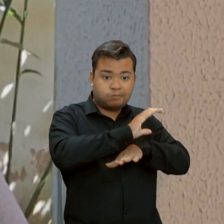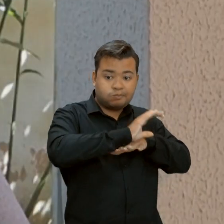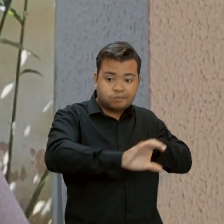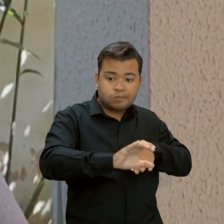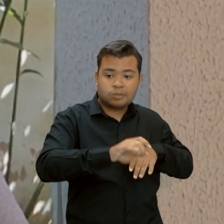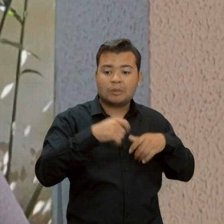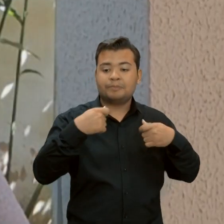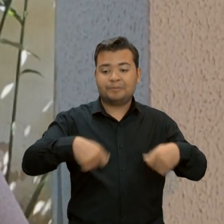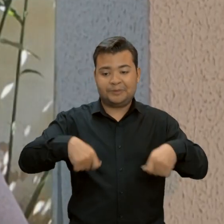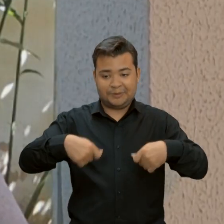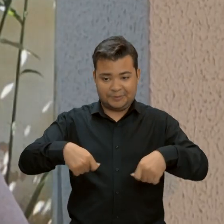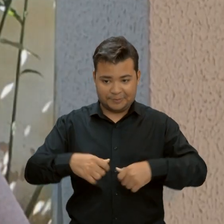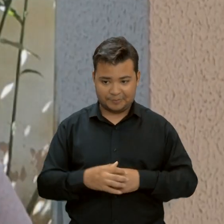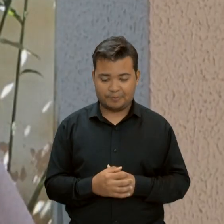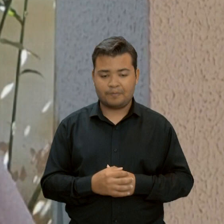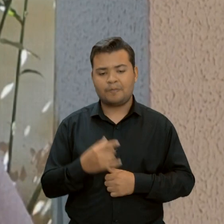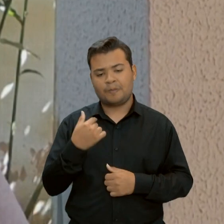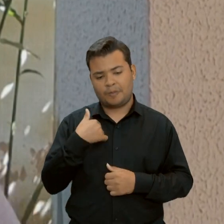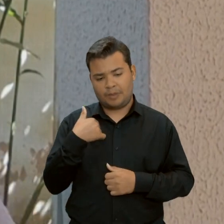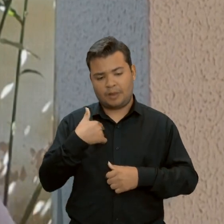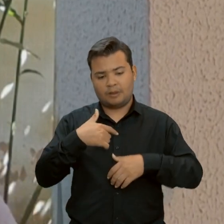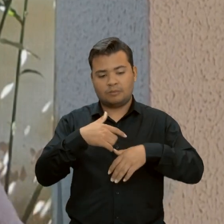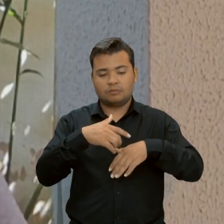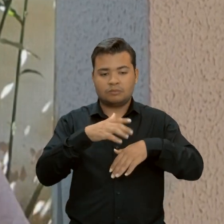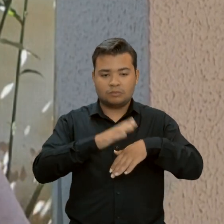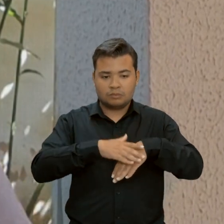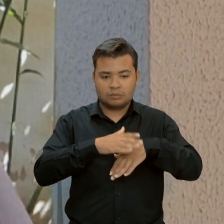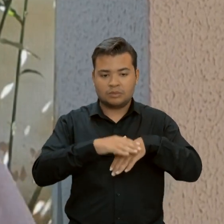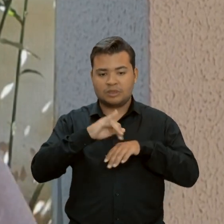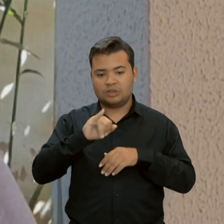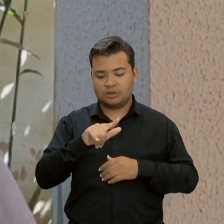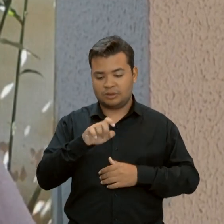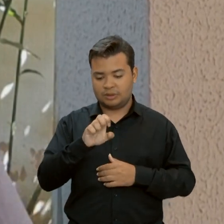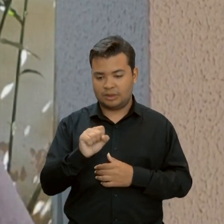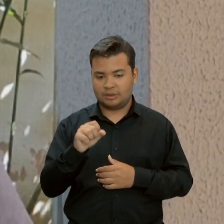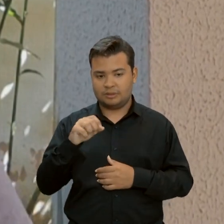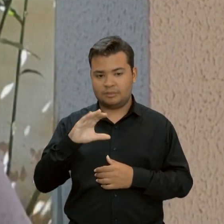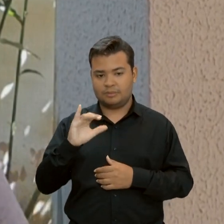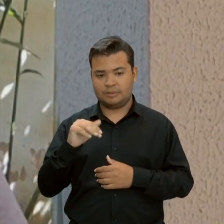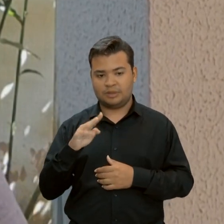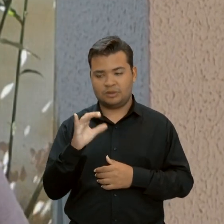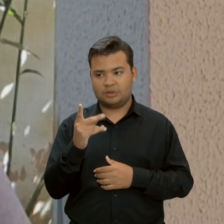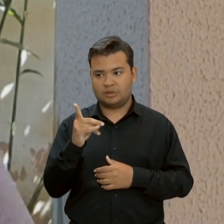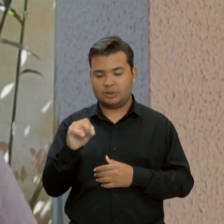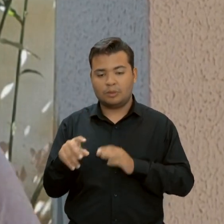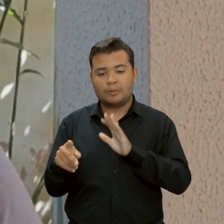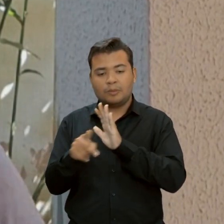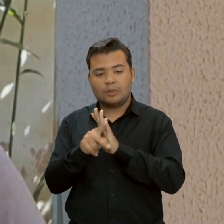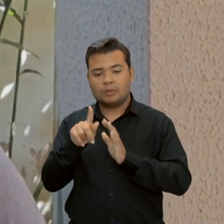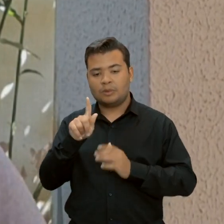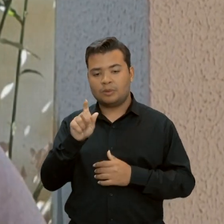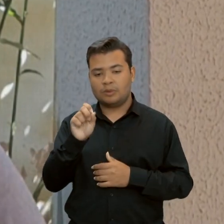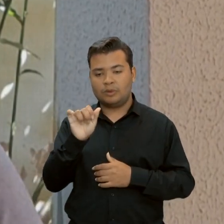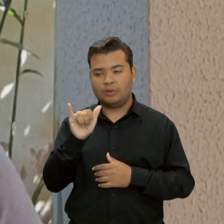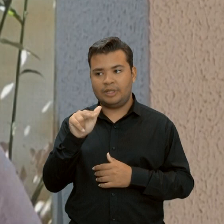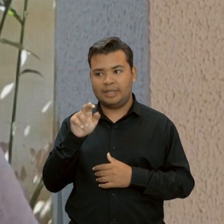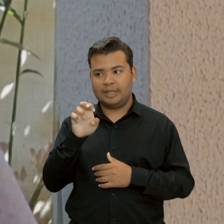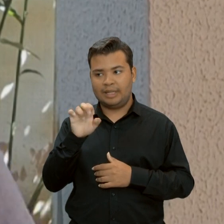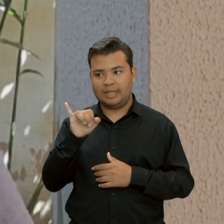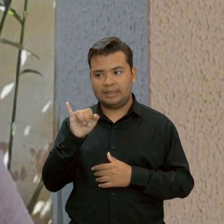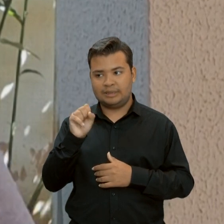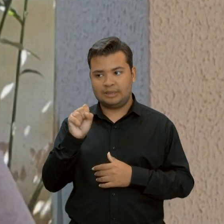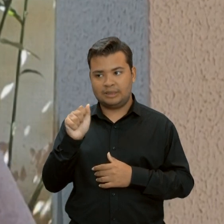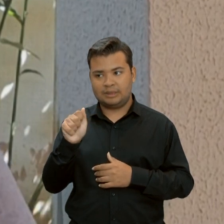empresas. E eu faço pela Jales Machado, que é de Goianésia, do Otávio, Laje